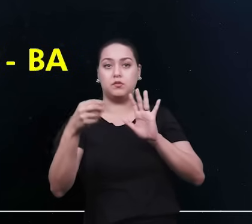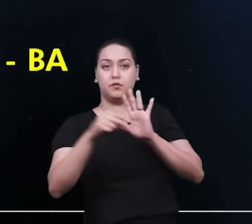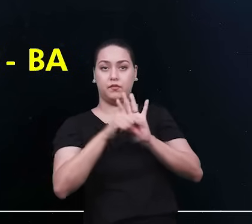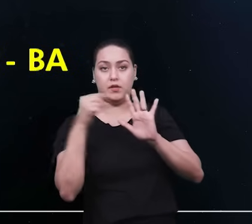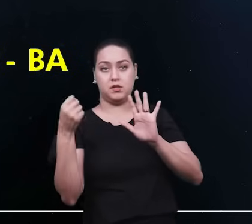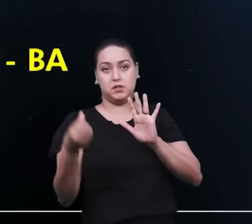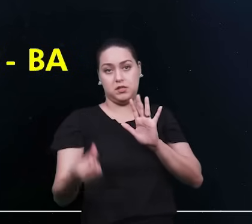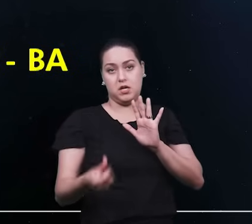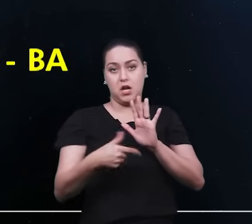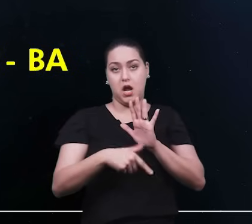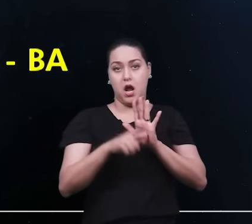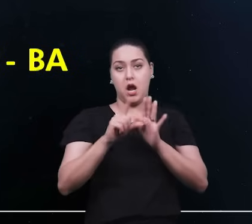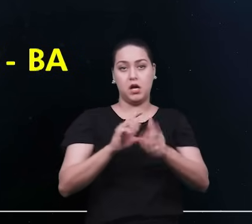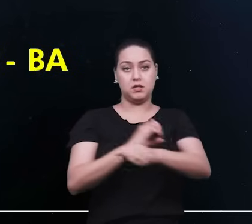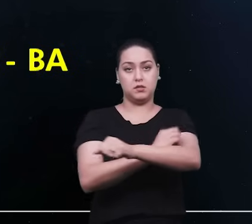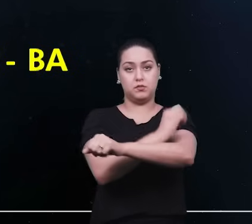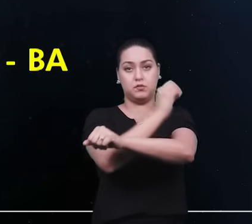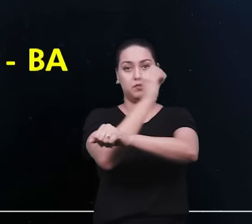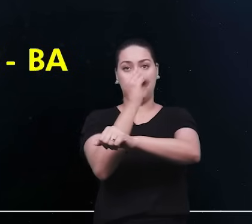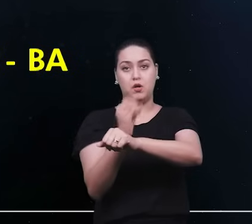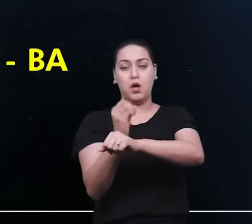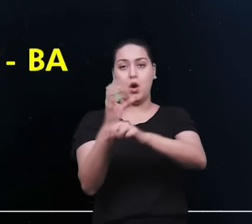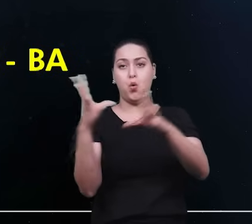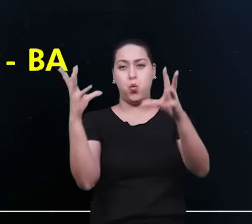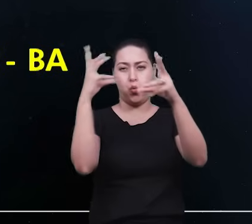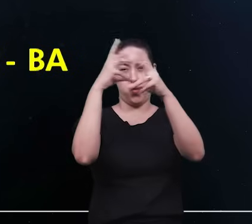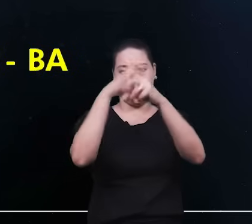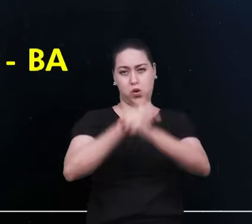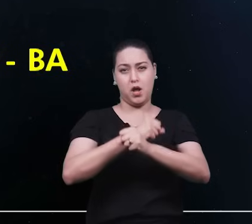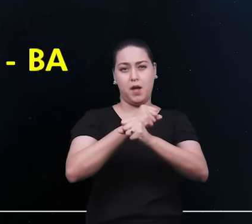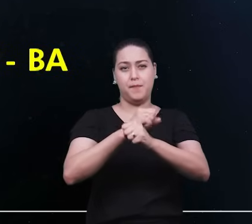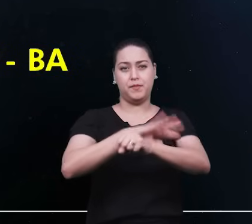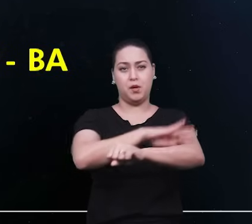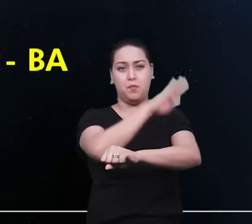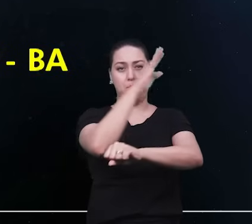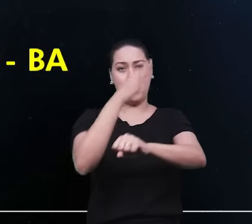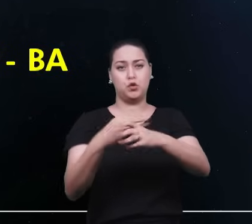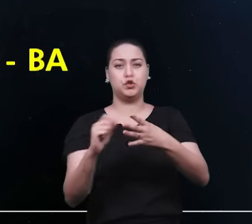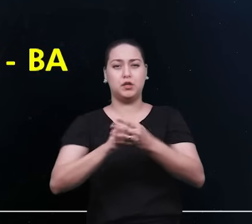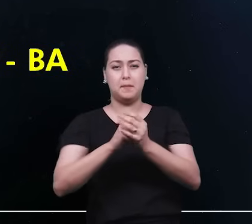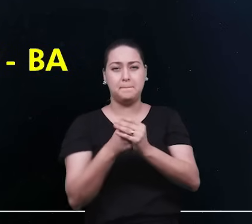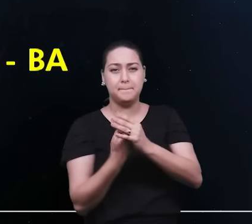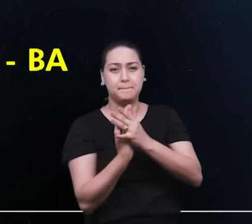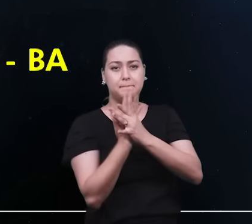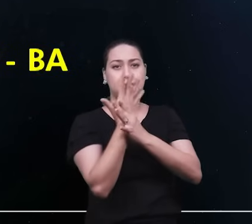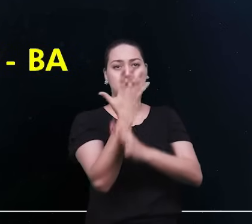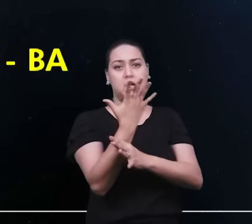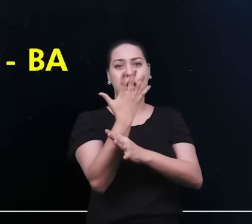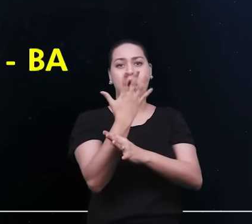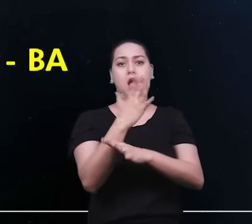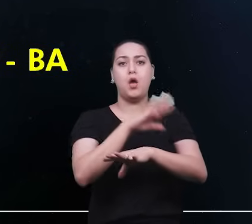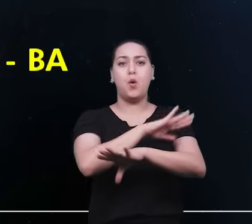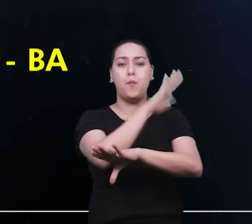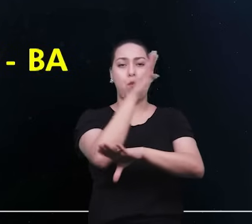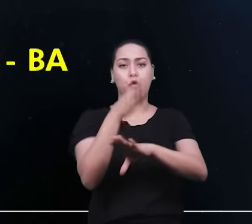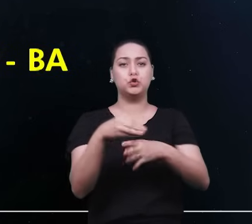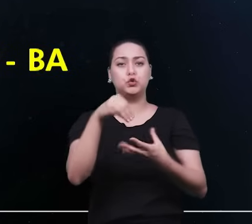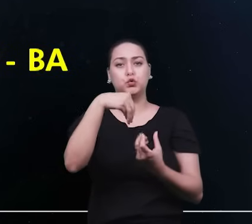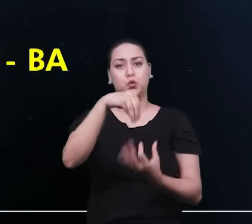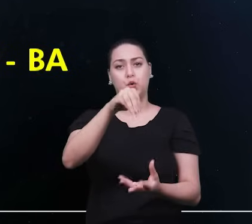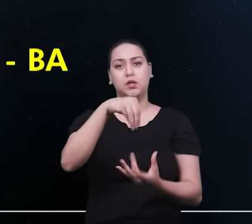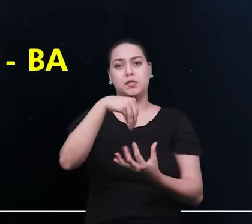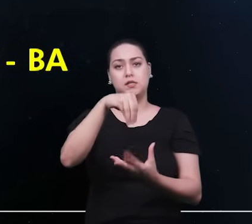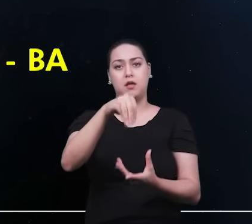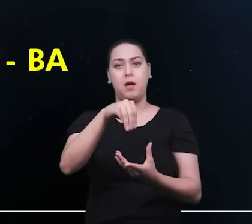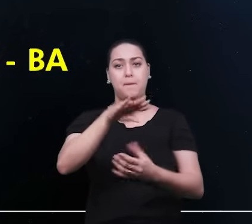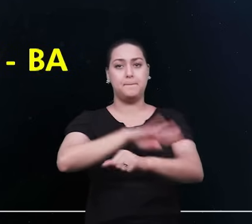Cantares 4:6. Antes que refresque o dia e caiam as sombras, irei ao Monte da Mirra e ao Outeiro